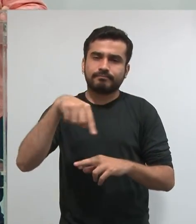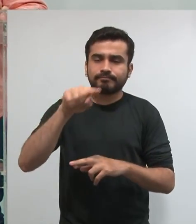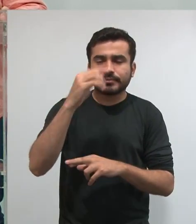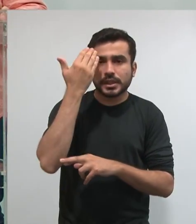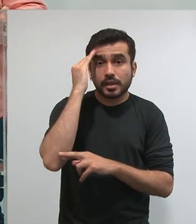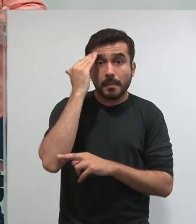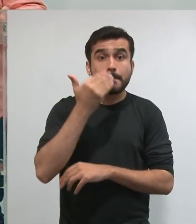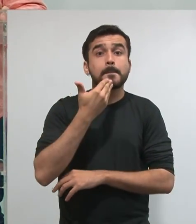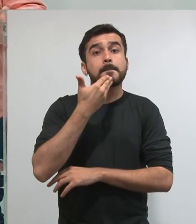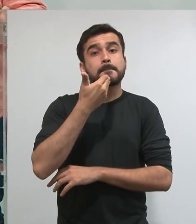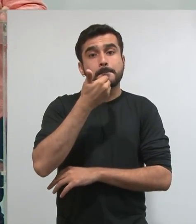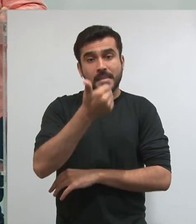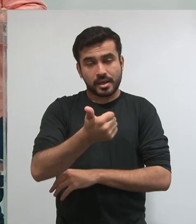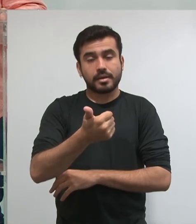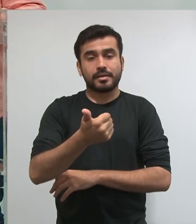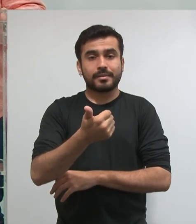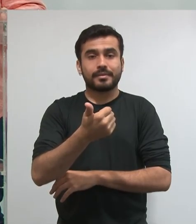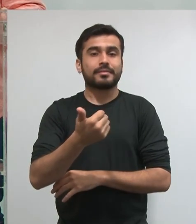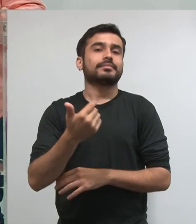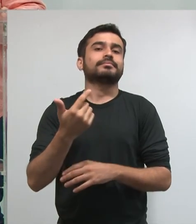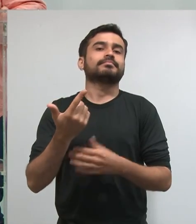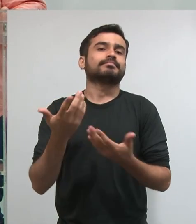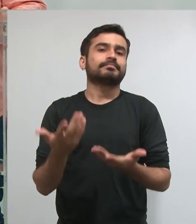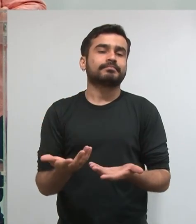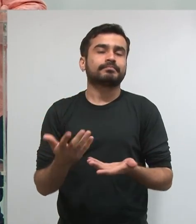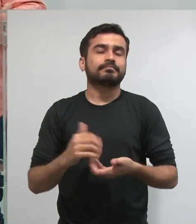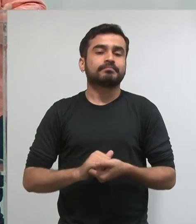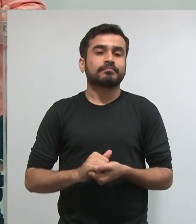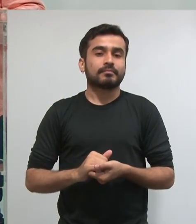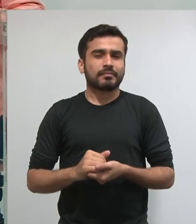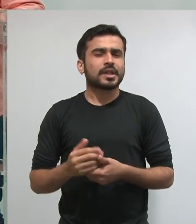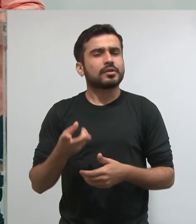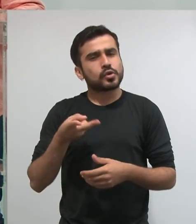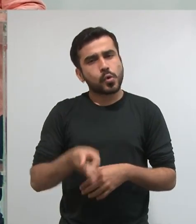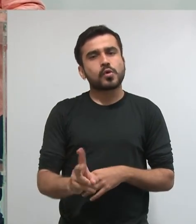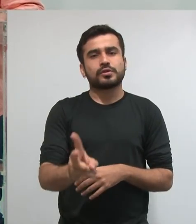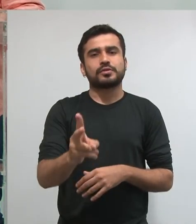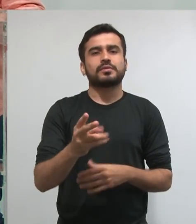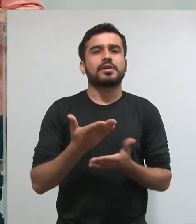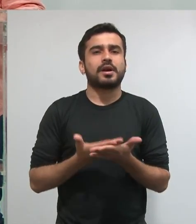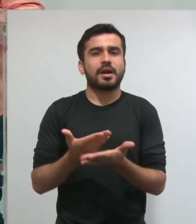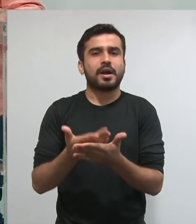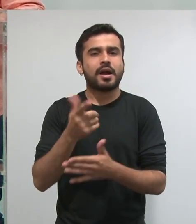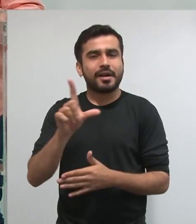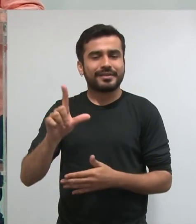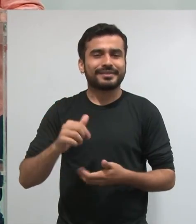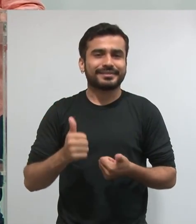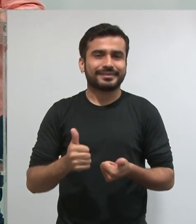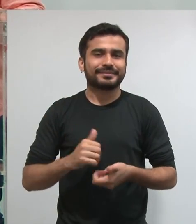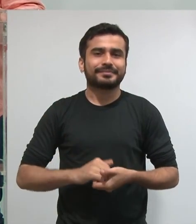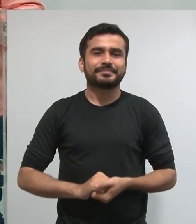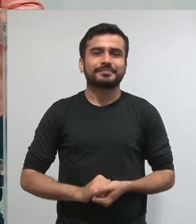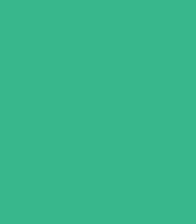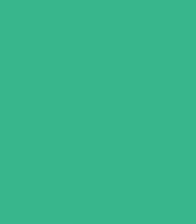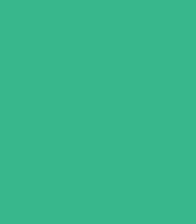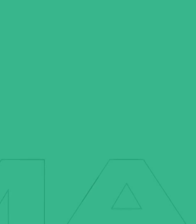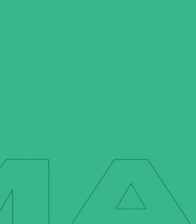melhor essa parte do monitoramento e a gente segue com as nossas próximas atividades.